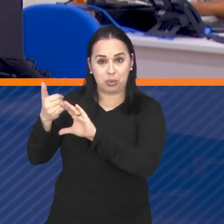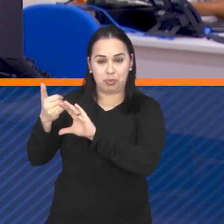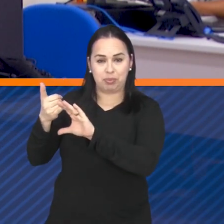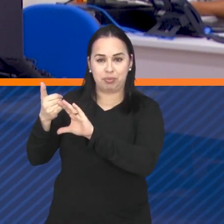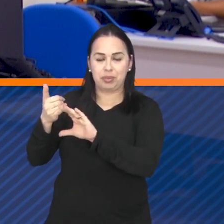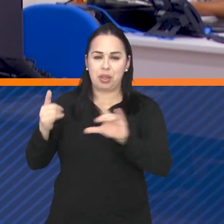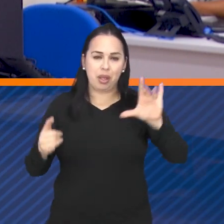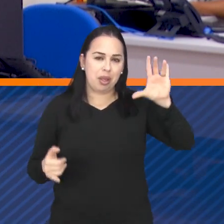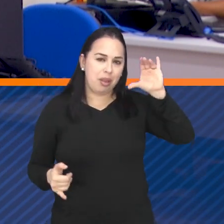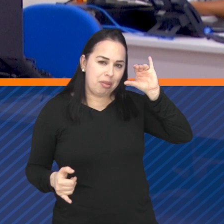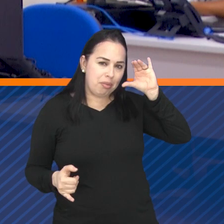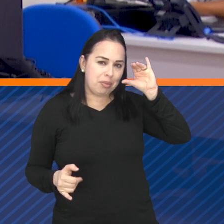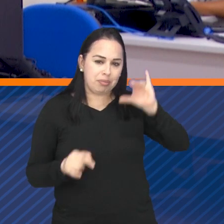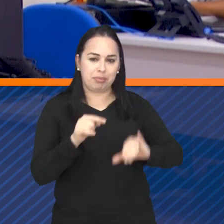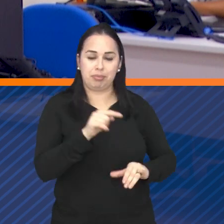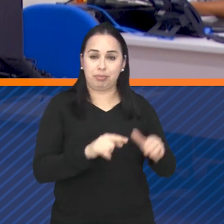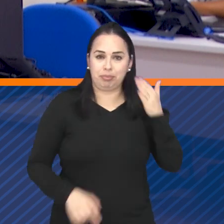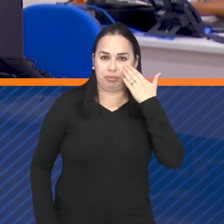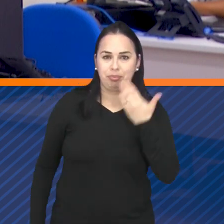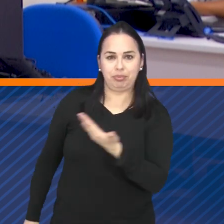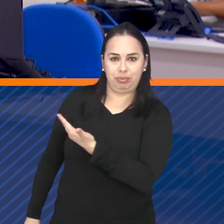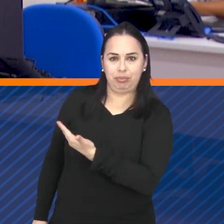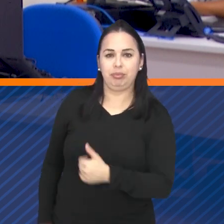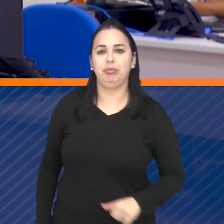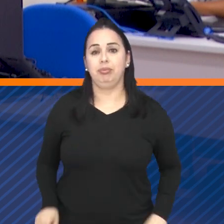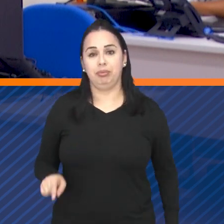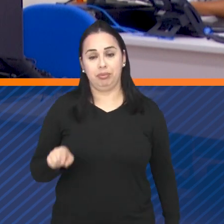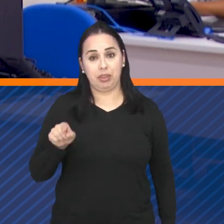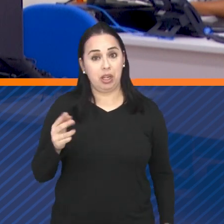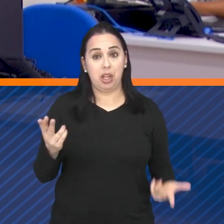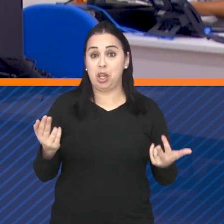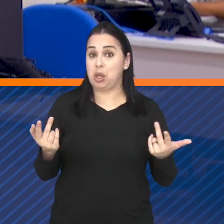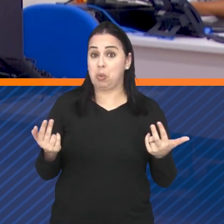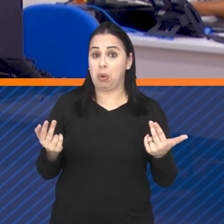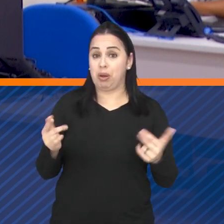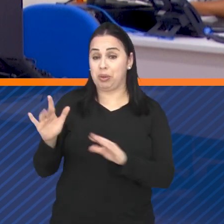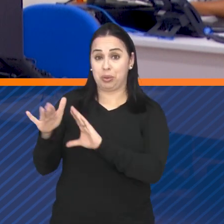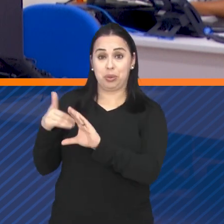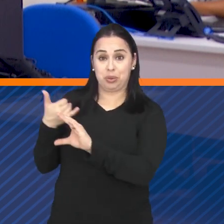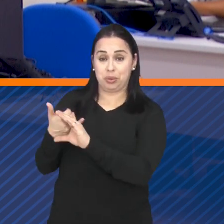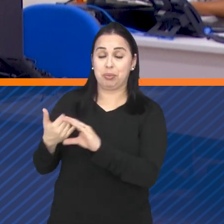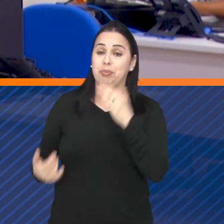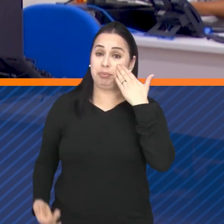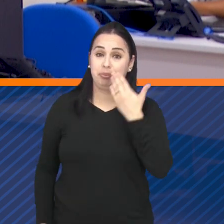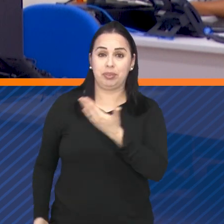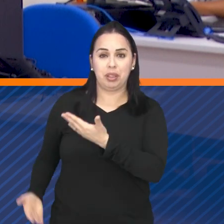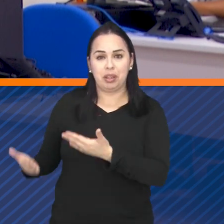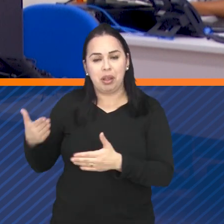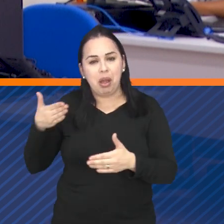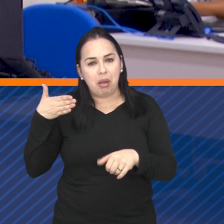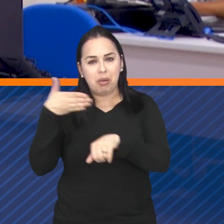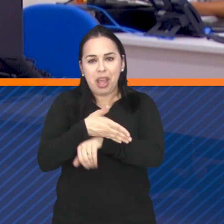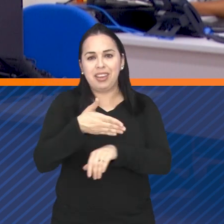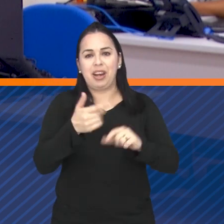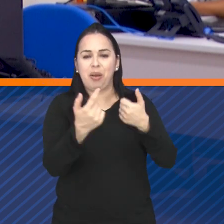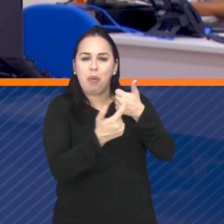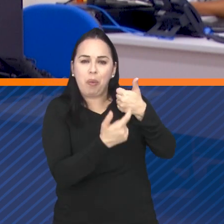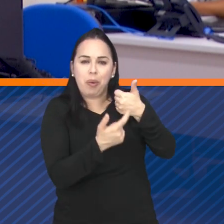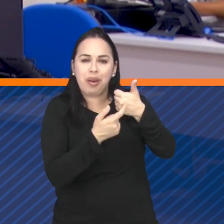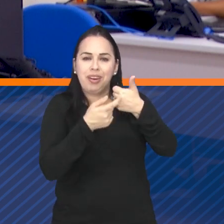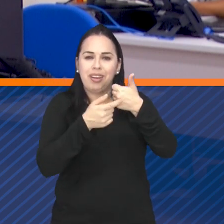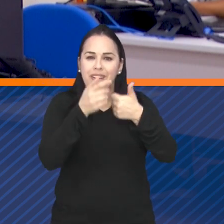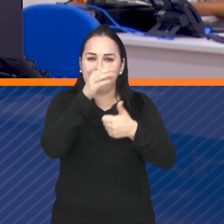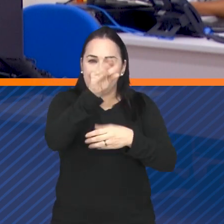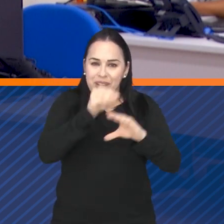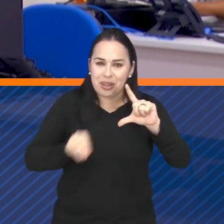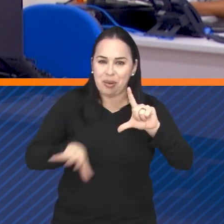redes sociais. O Instagram da Câmara é o TV Câmara SJC, o mesmo endereço do nosso YouTube. Então vai lá, curta,